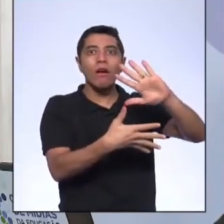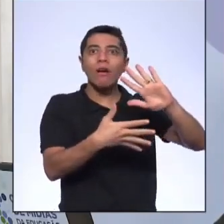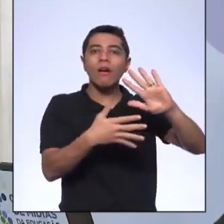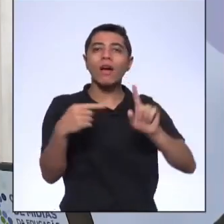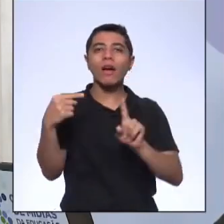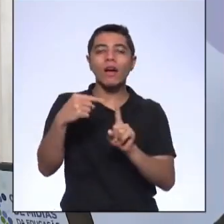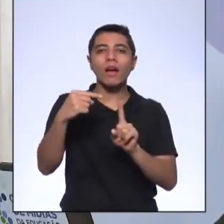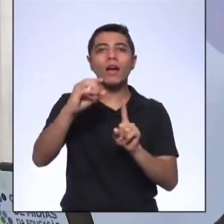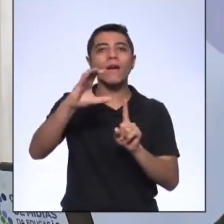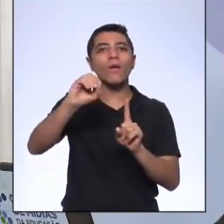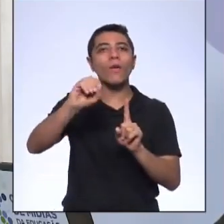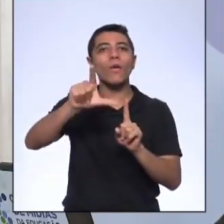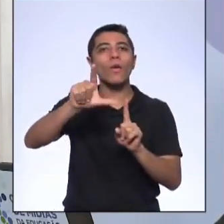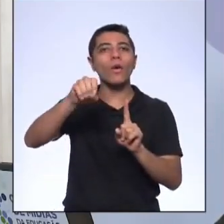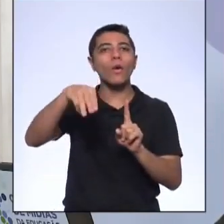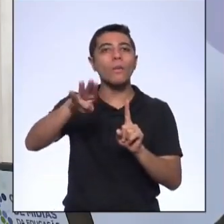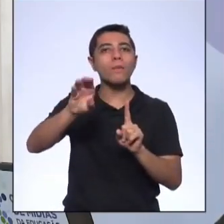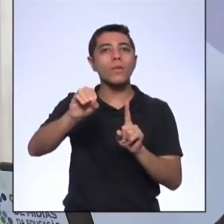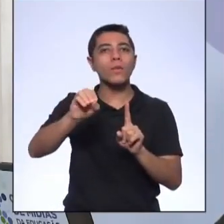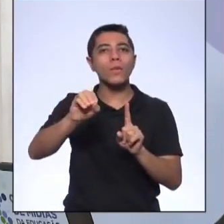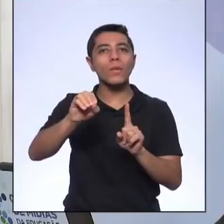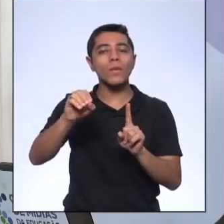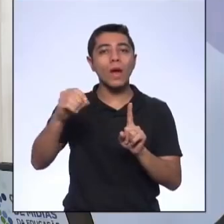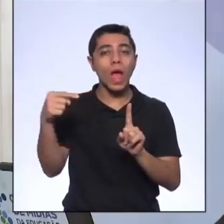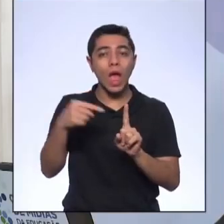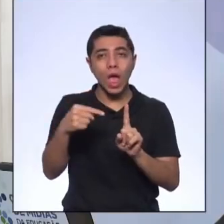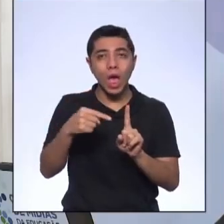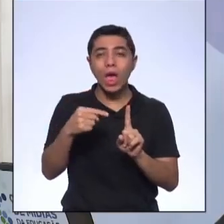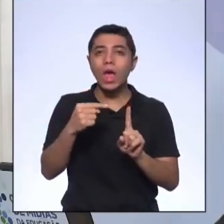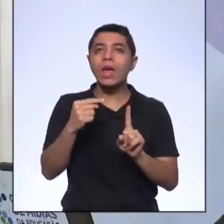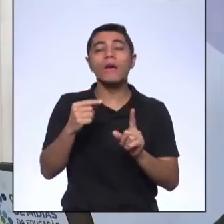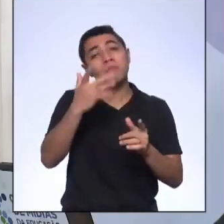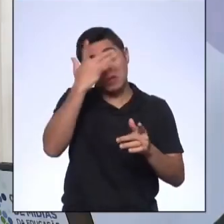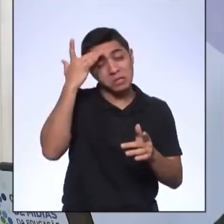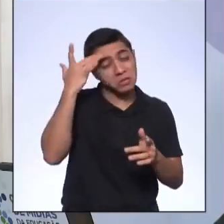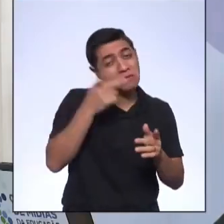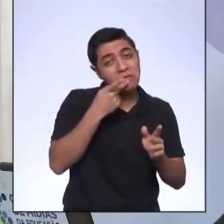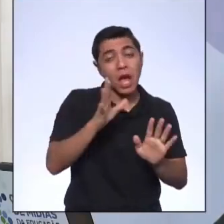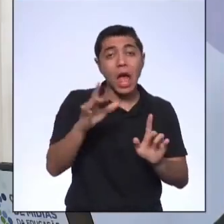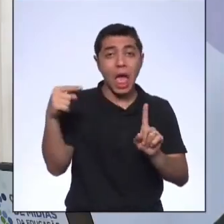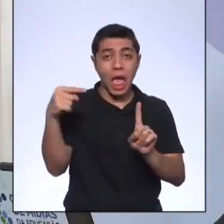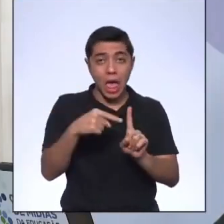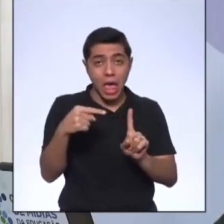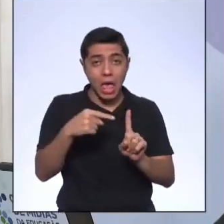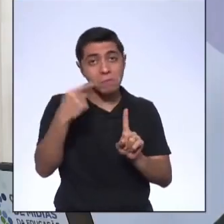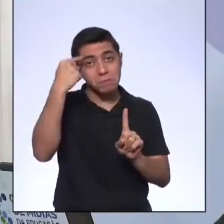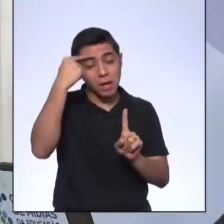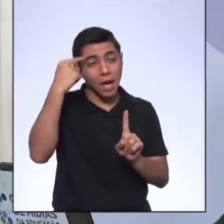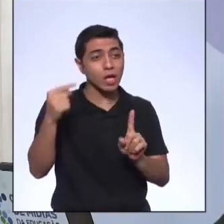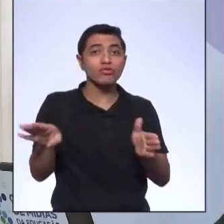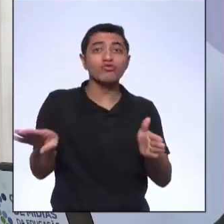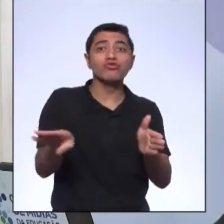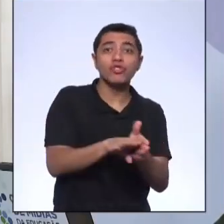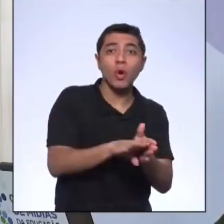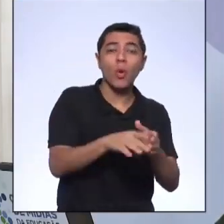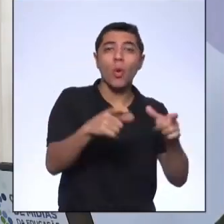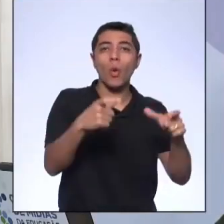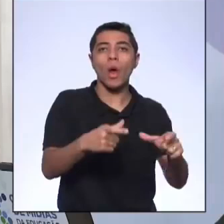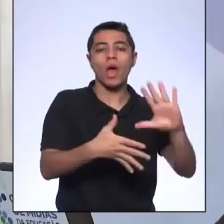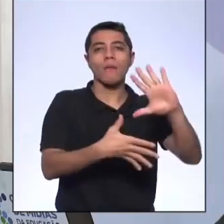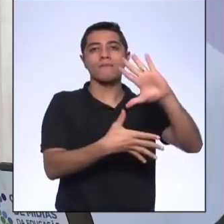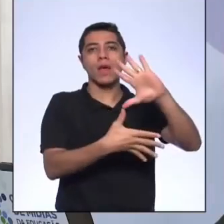Colombo meio que nunca admitiu que ele tinha chegado num outro lugar que não a América, né? Um continente